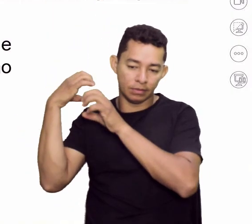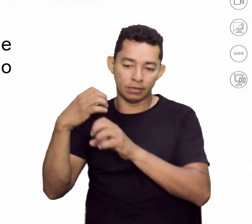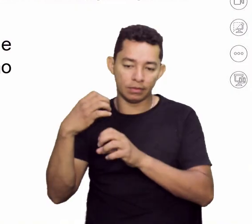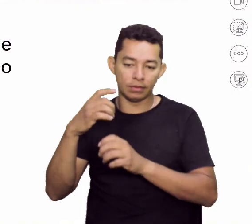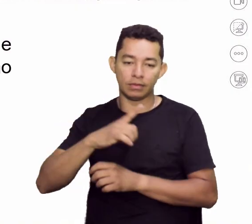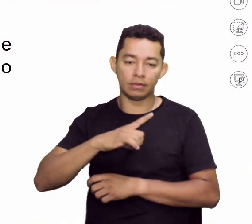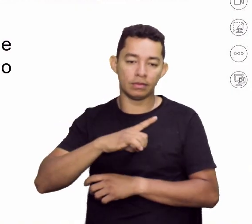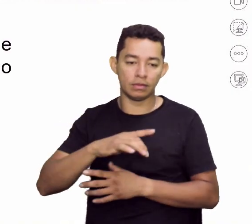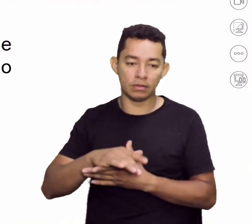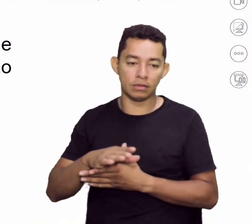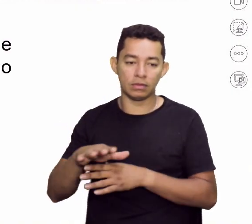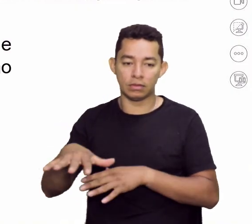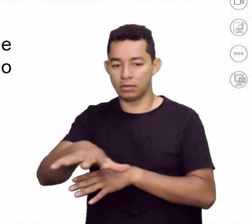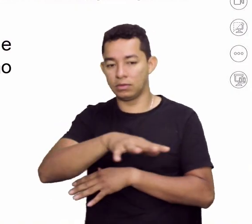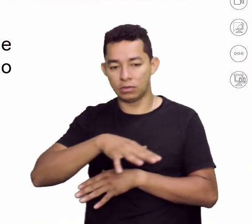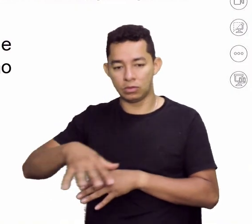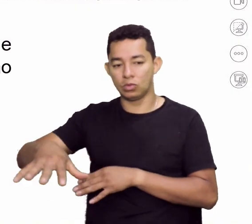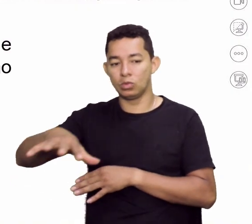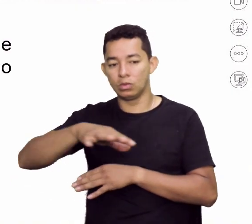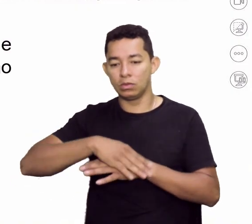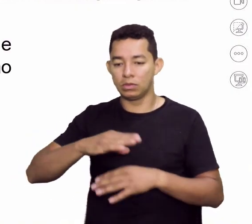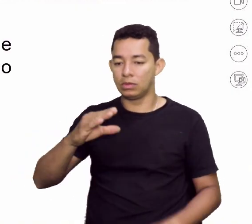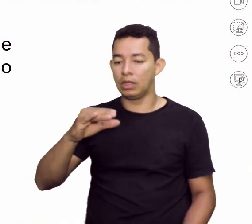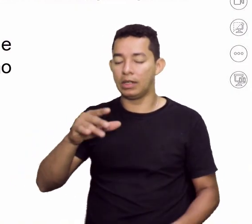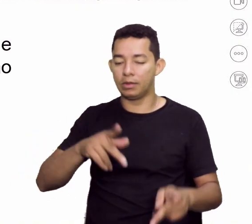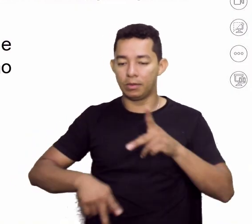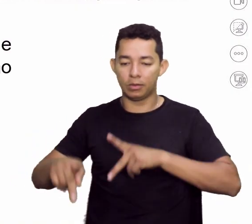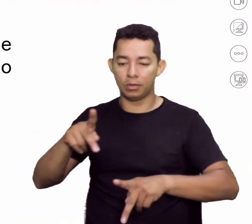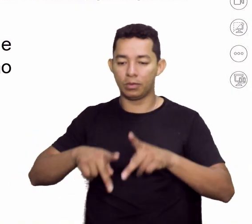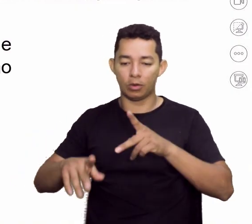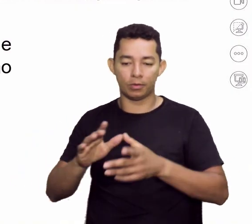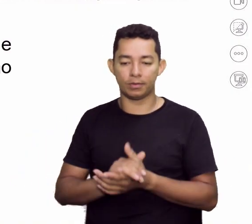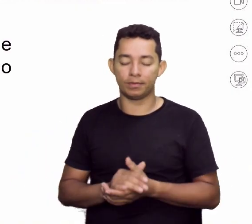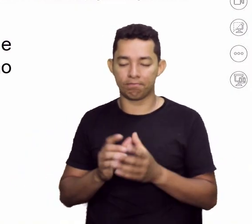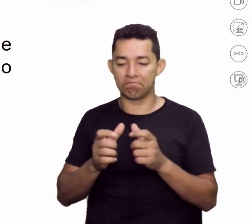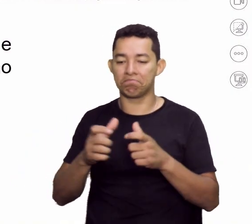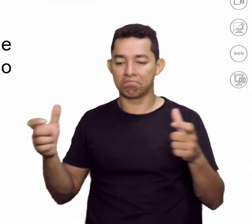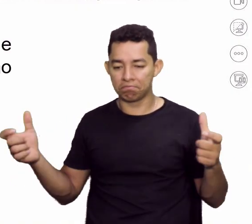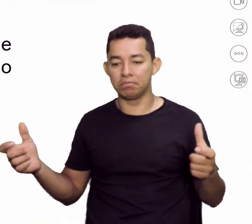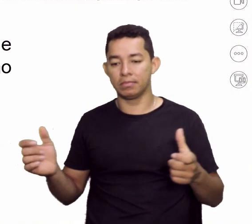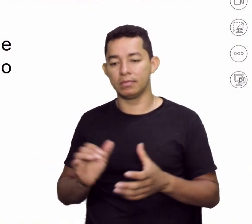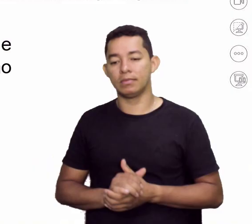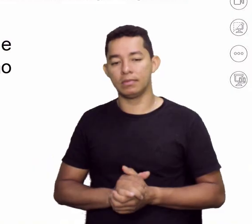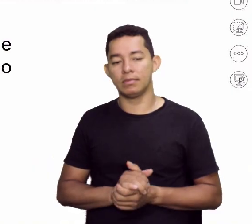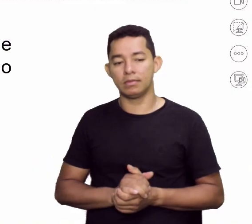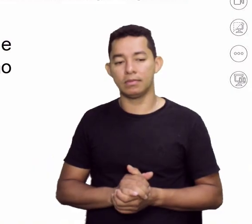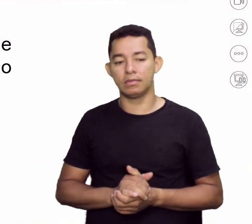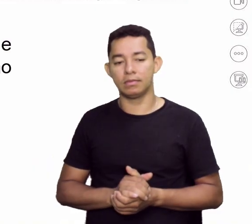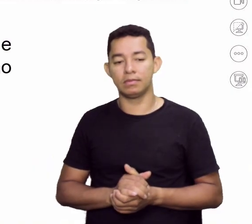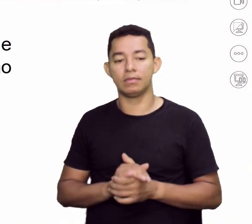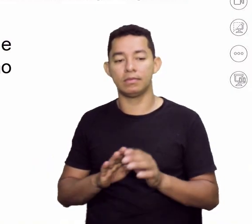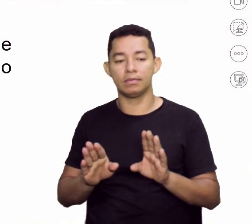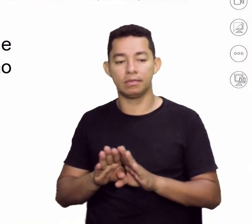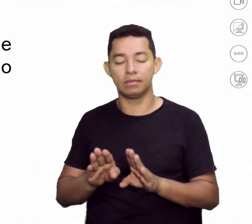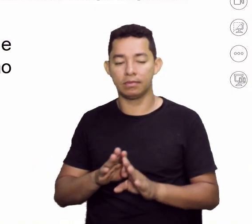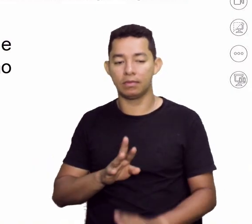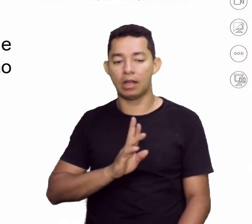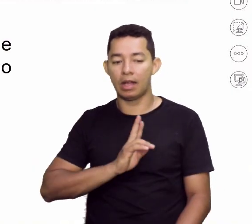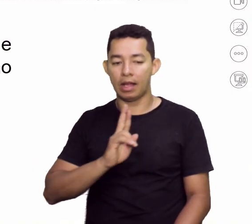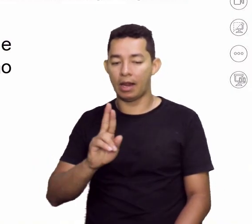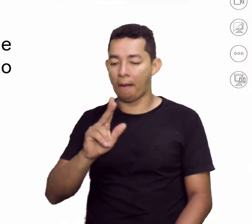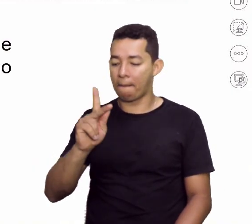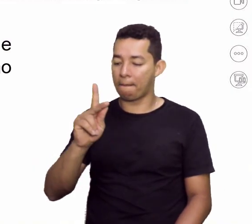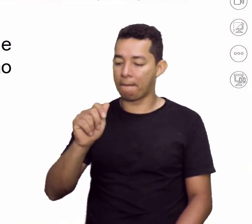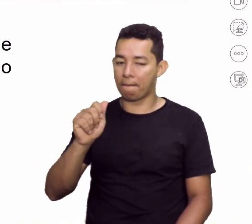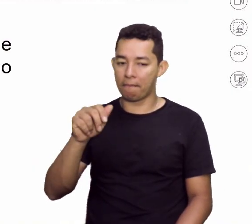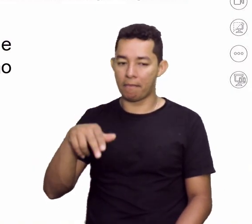uma grande civilização, tá? A religião panteísta, quer dizer, essa palavra